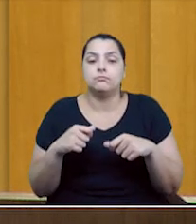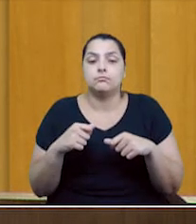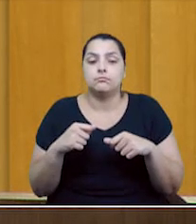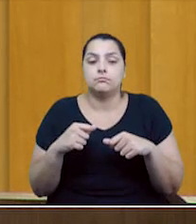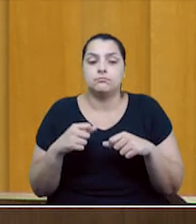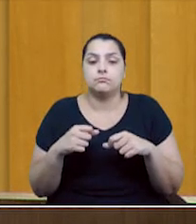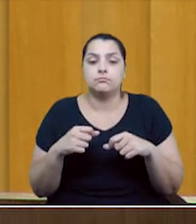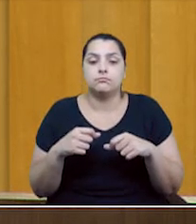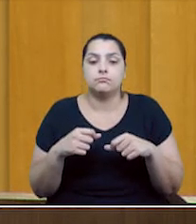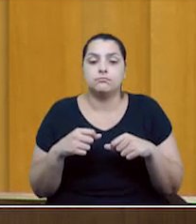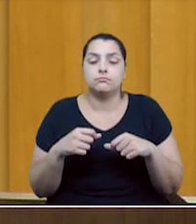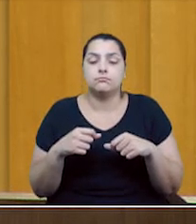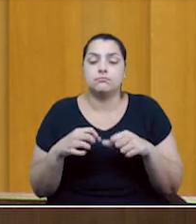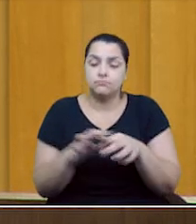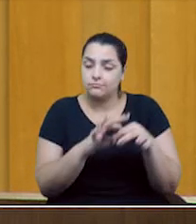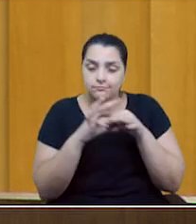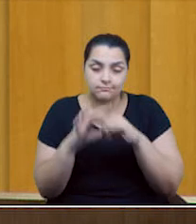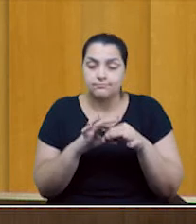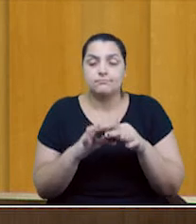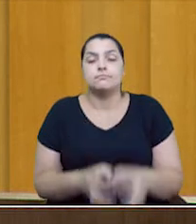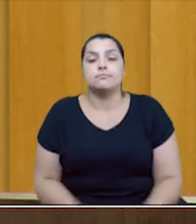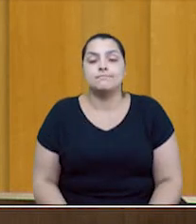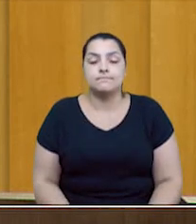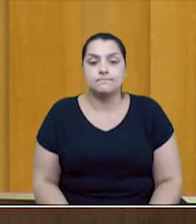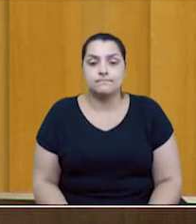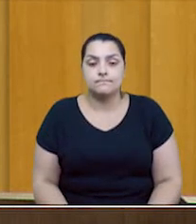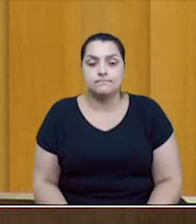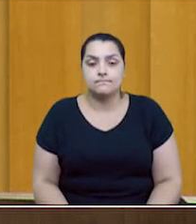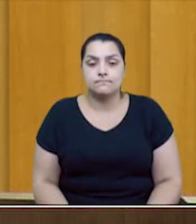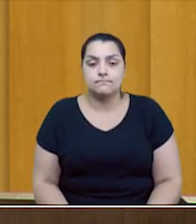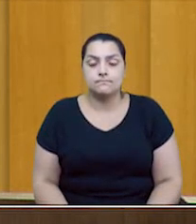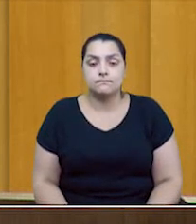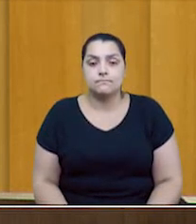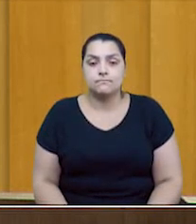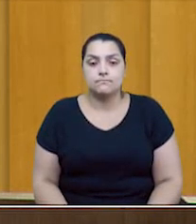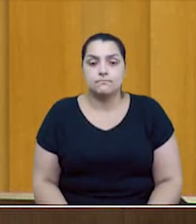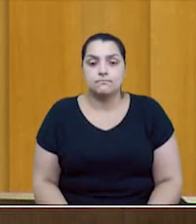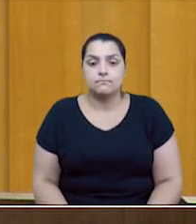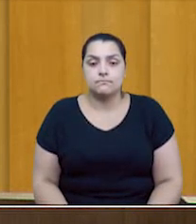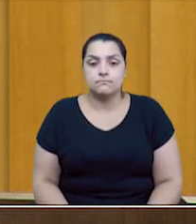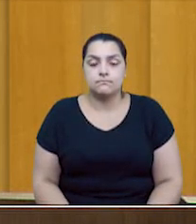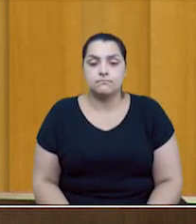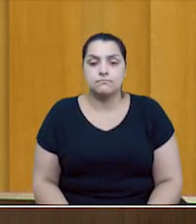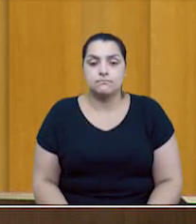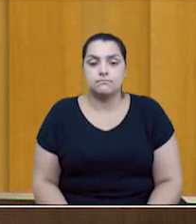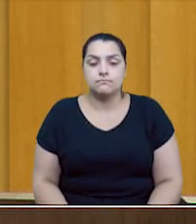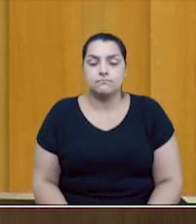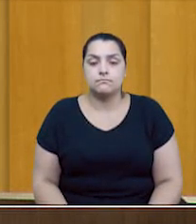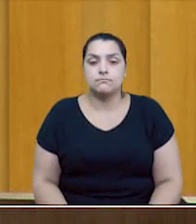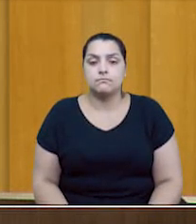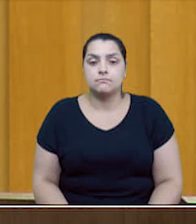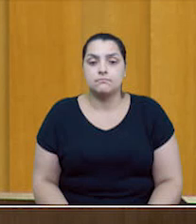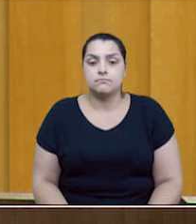dessa unificação. E ainda nós temos que ressaltar que a aderência dos portais dos tribunais ao disposto na Lei de